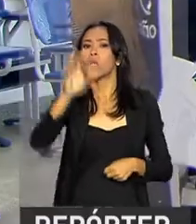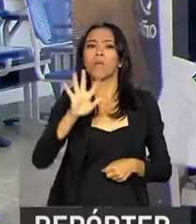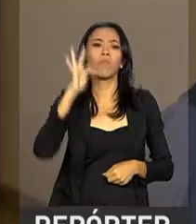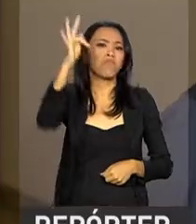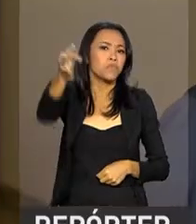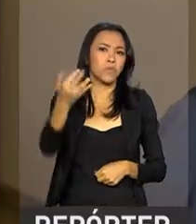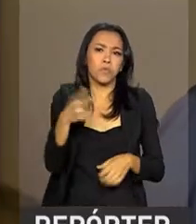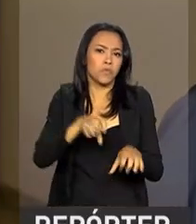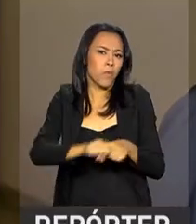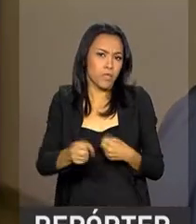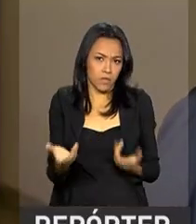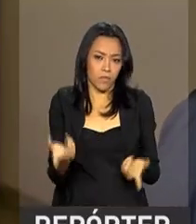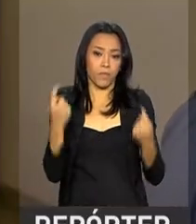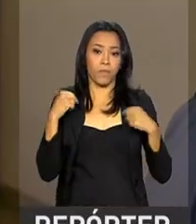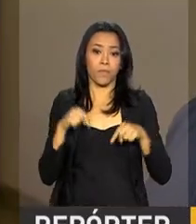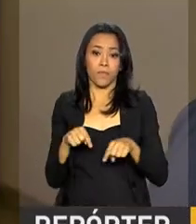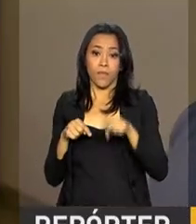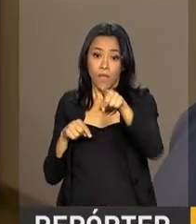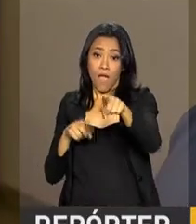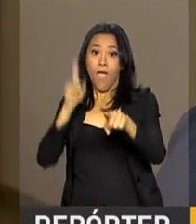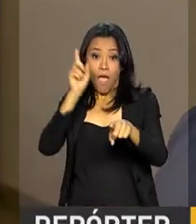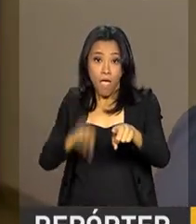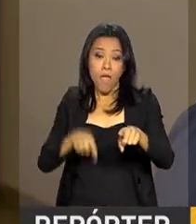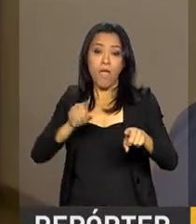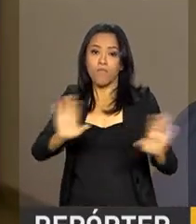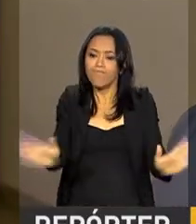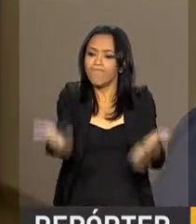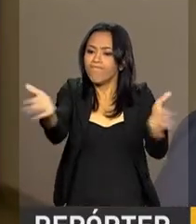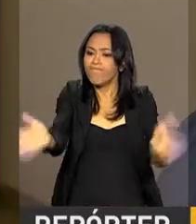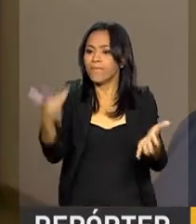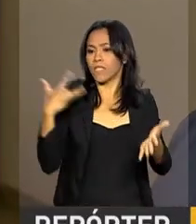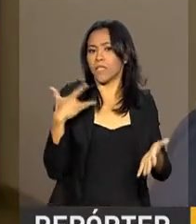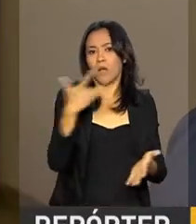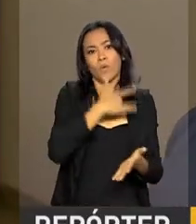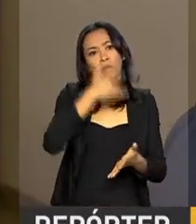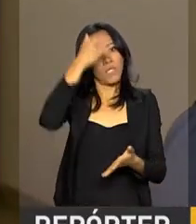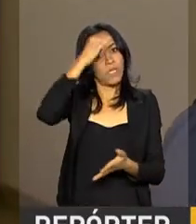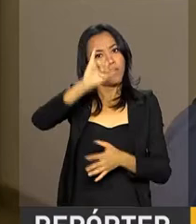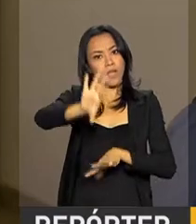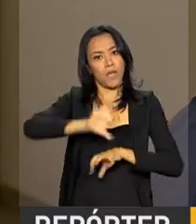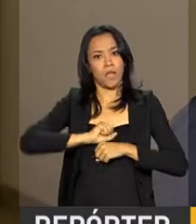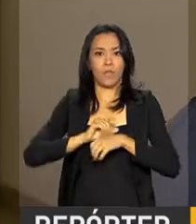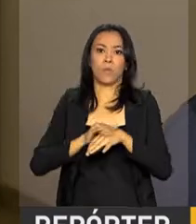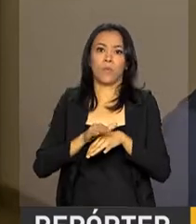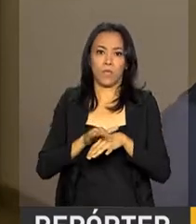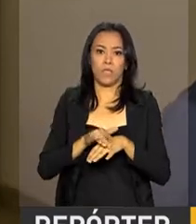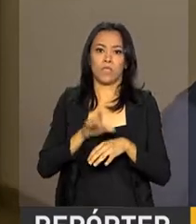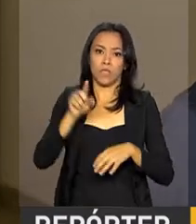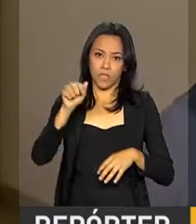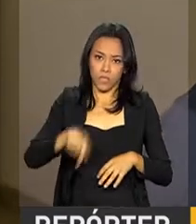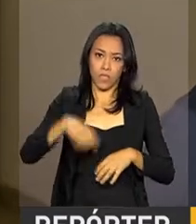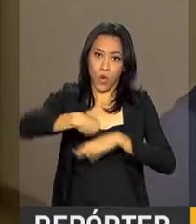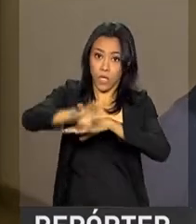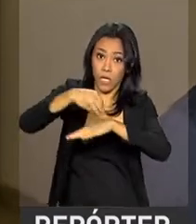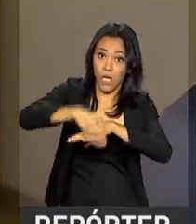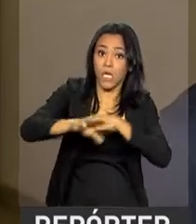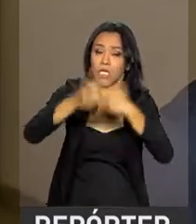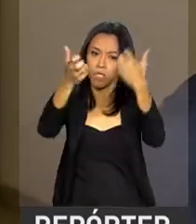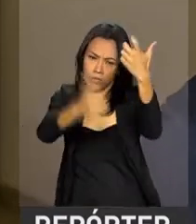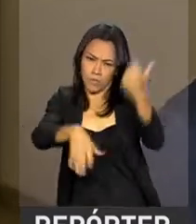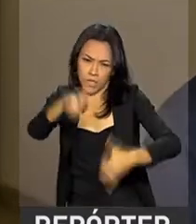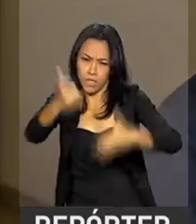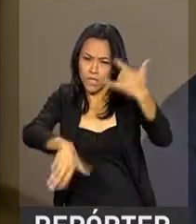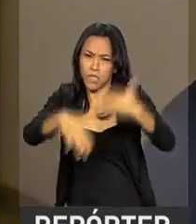estudantes. São atividades de promoção de saúde e prevenção de doenças. Então, eles fazem